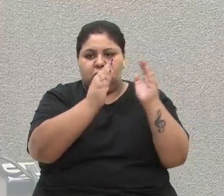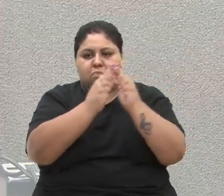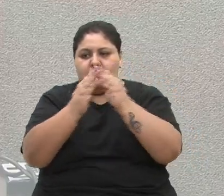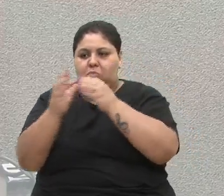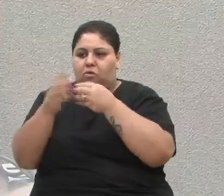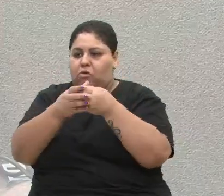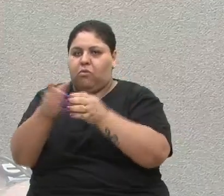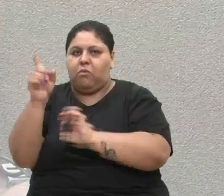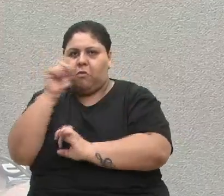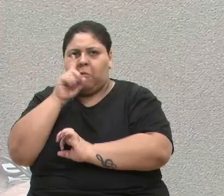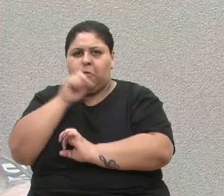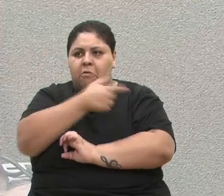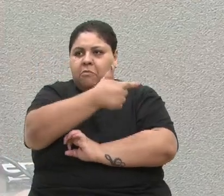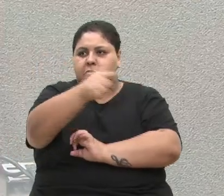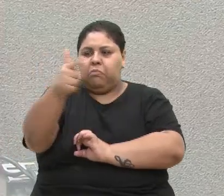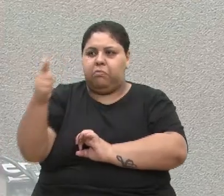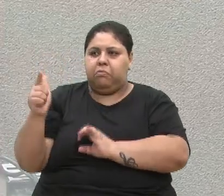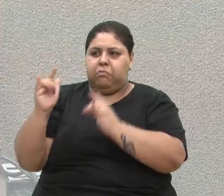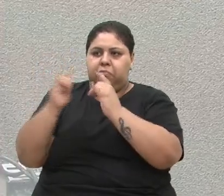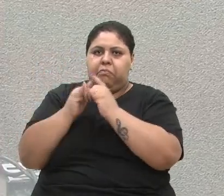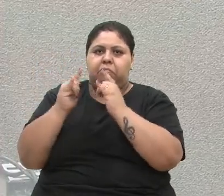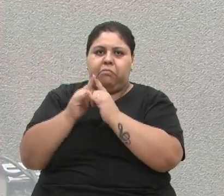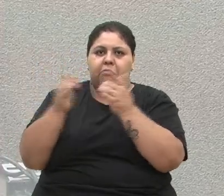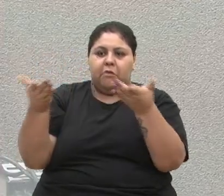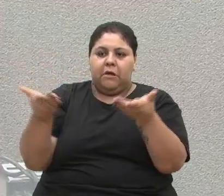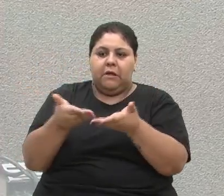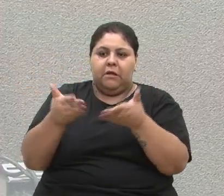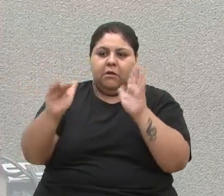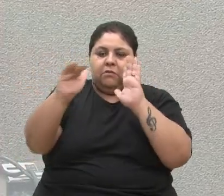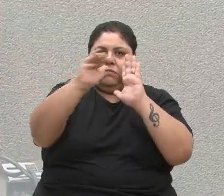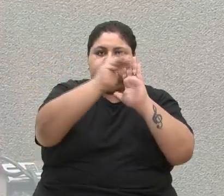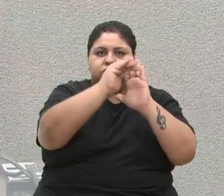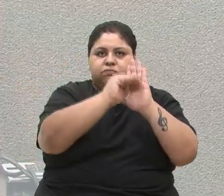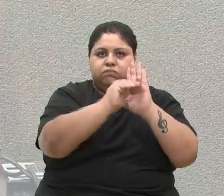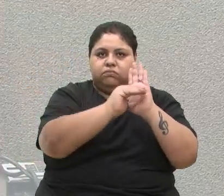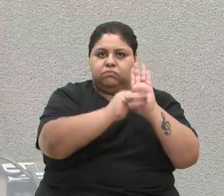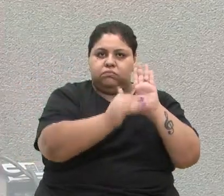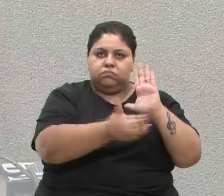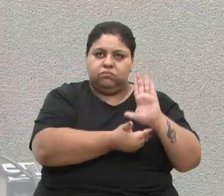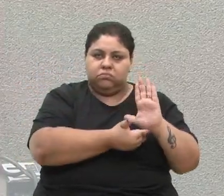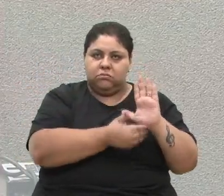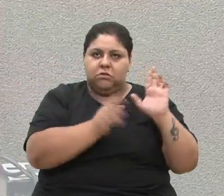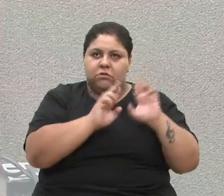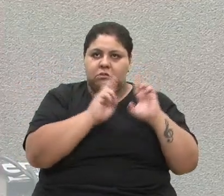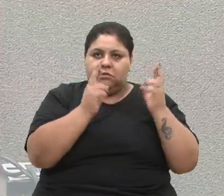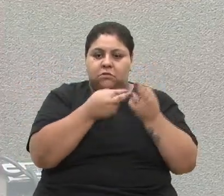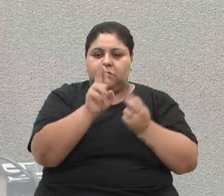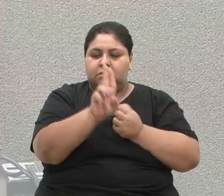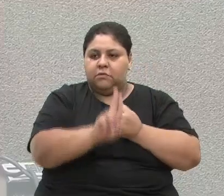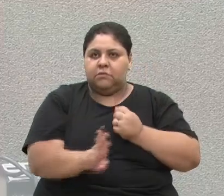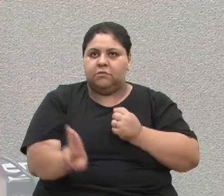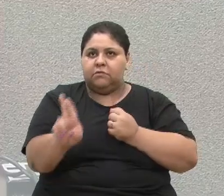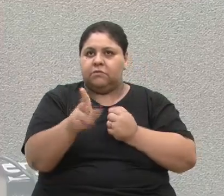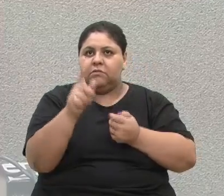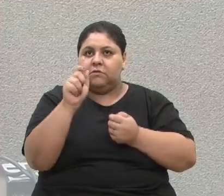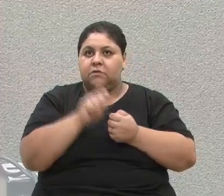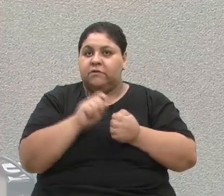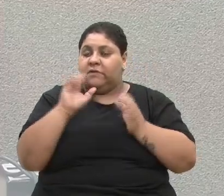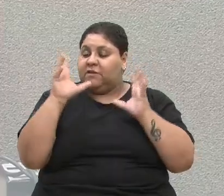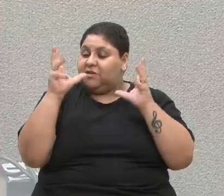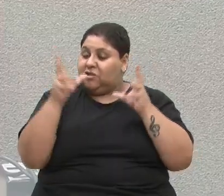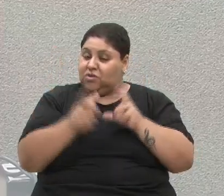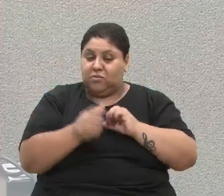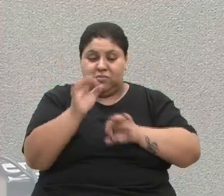das demais associações, dizer que estes termos, né, de cessão de uso, eles fazem toda a